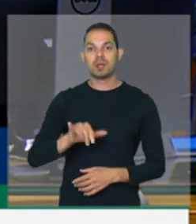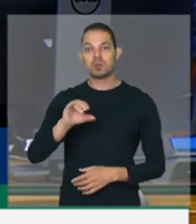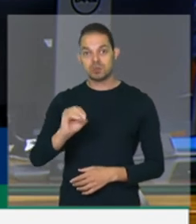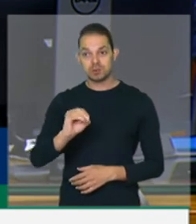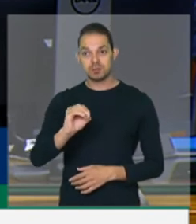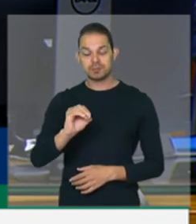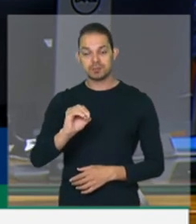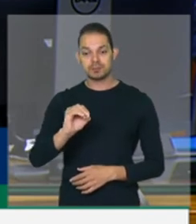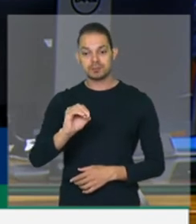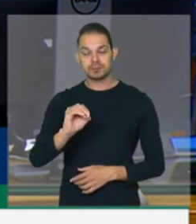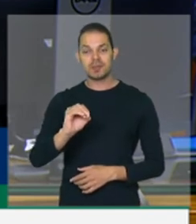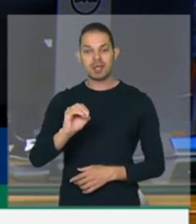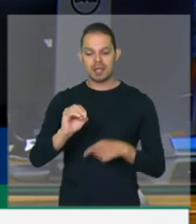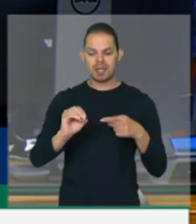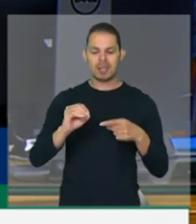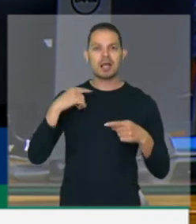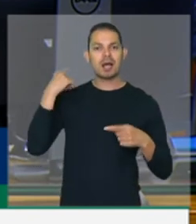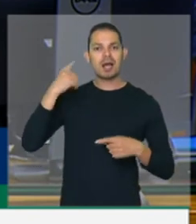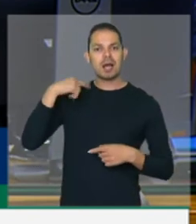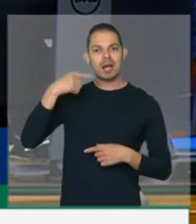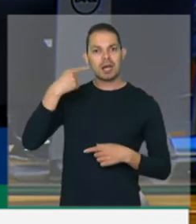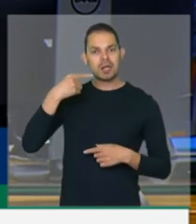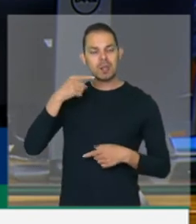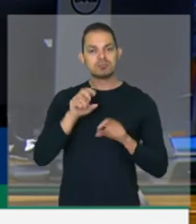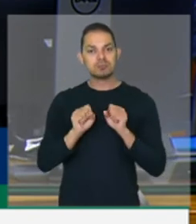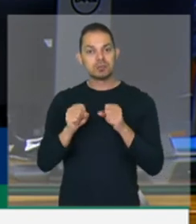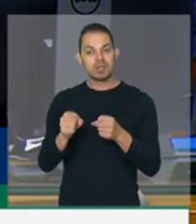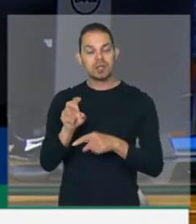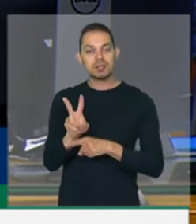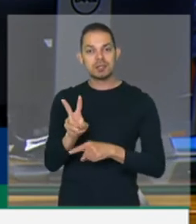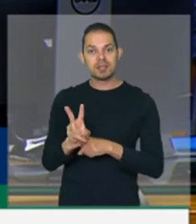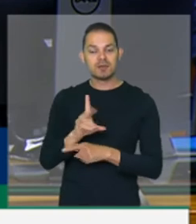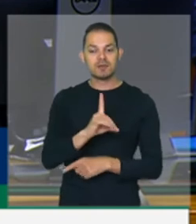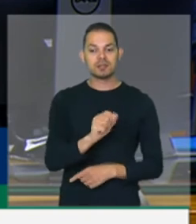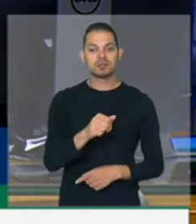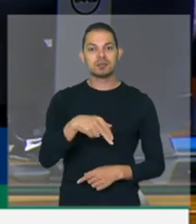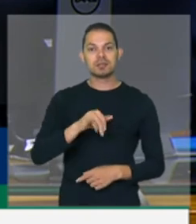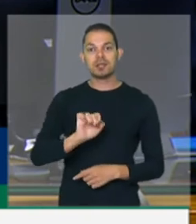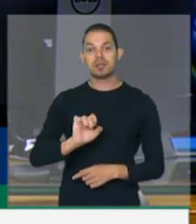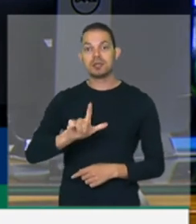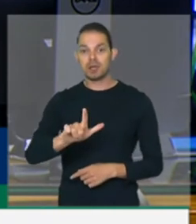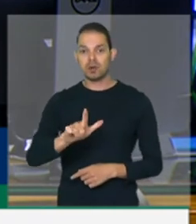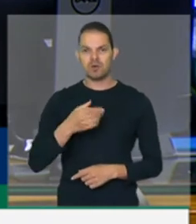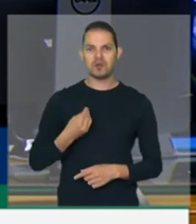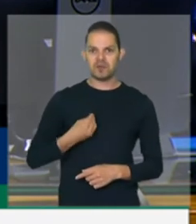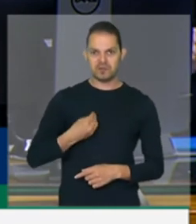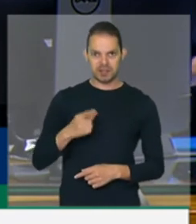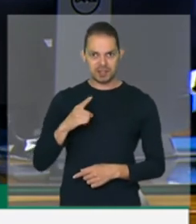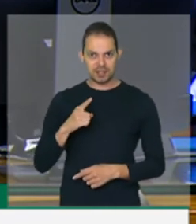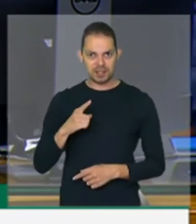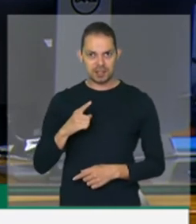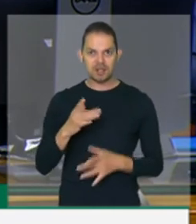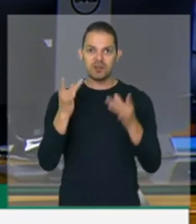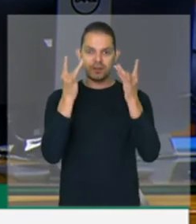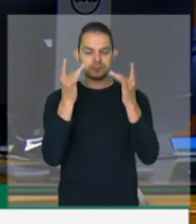Spinelli, advogado que representa o deputado Daniel Silveira. Ele se encontra presente? Está